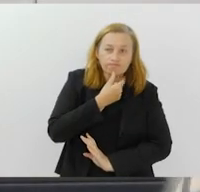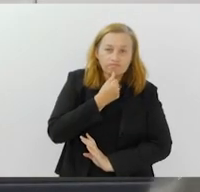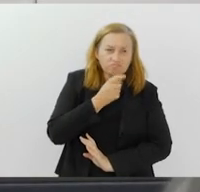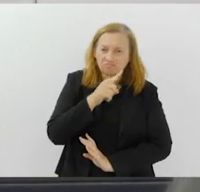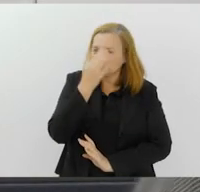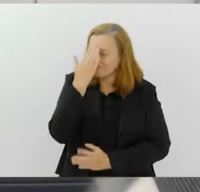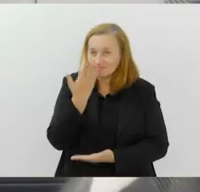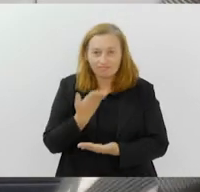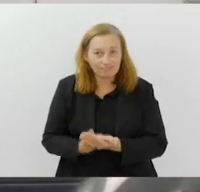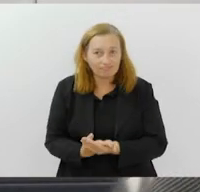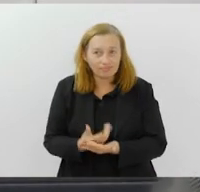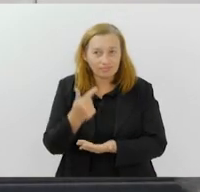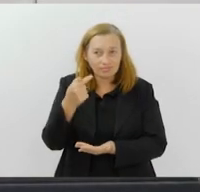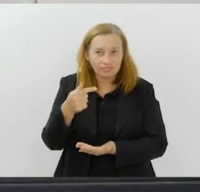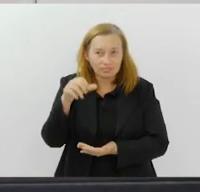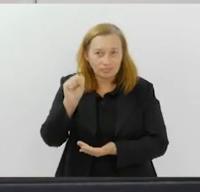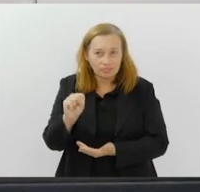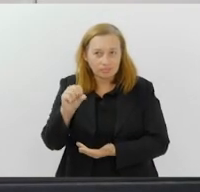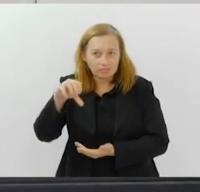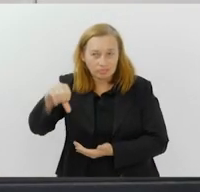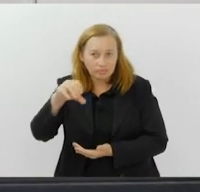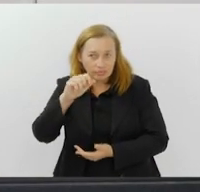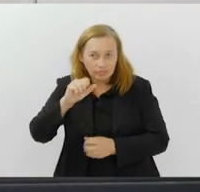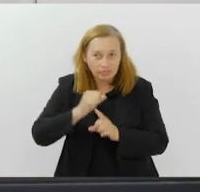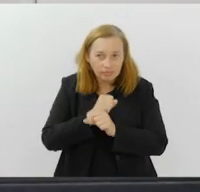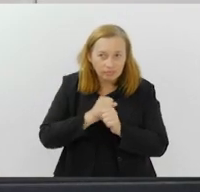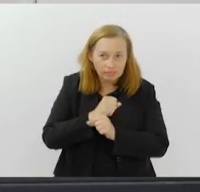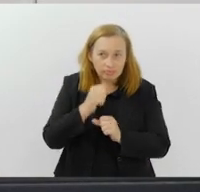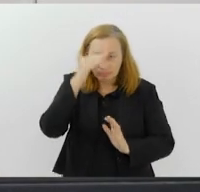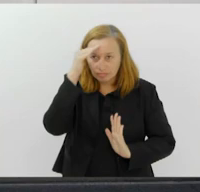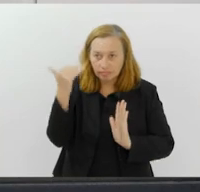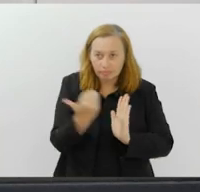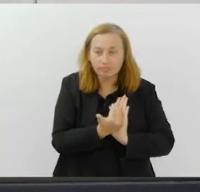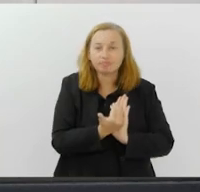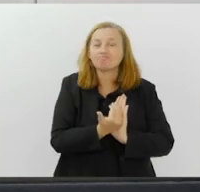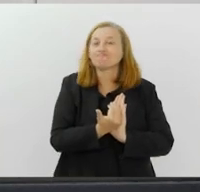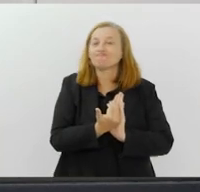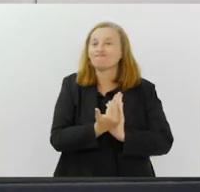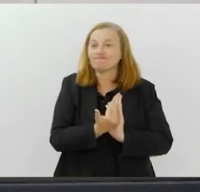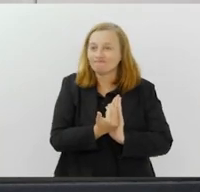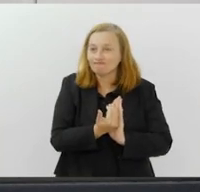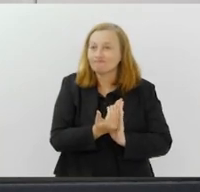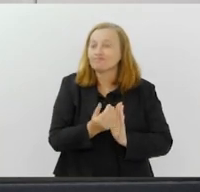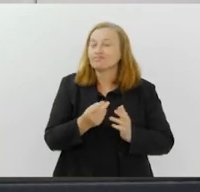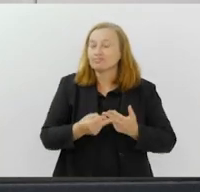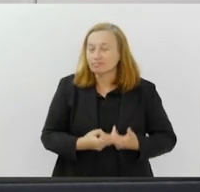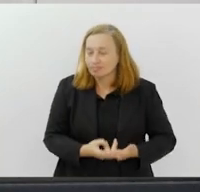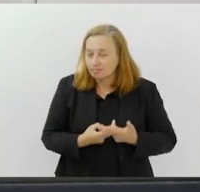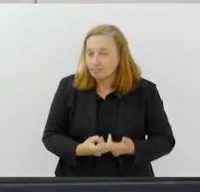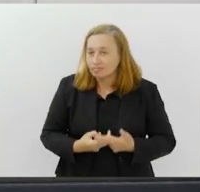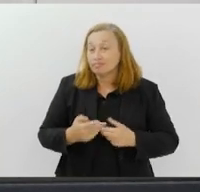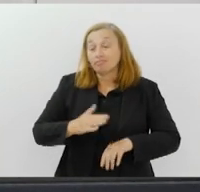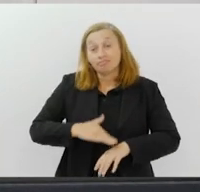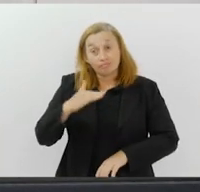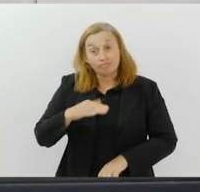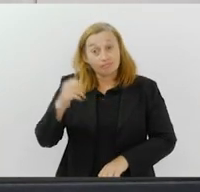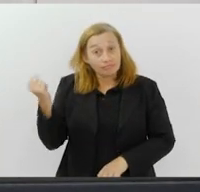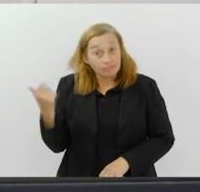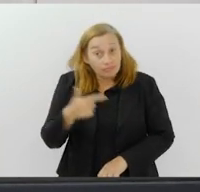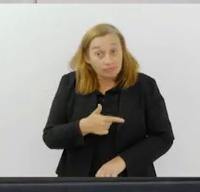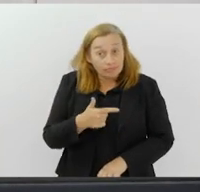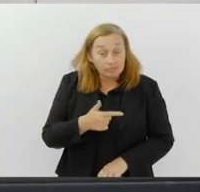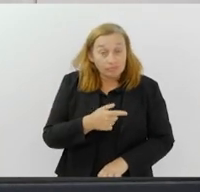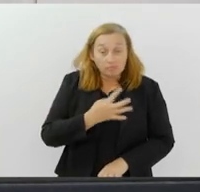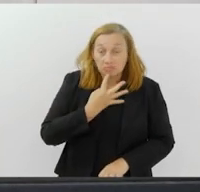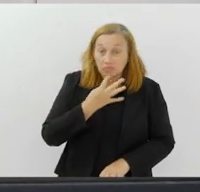acreditar 7 8 9 anos para que elas fossem cumpridas a gente tem que ter mais paciência do que aqueles que